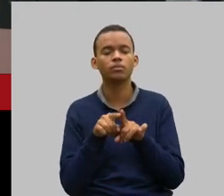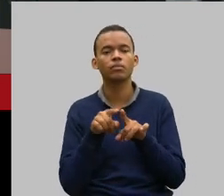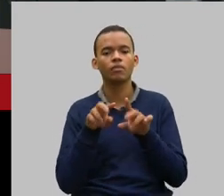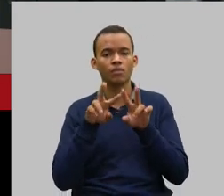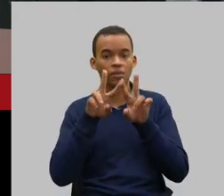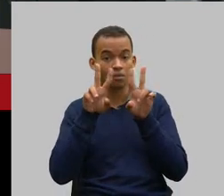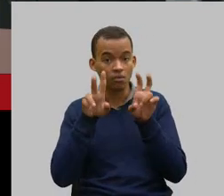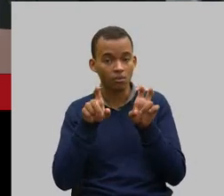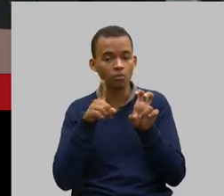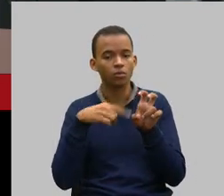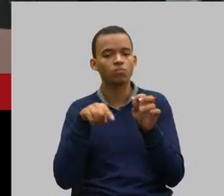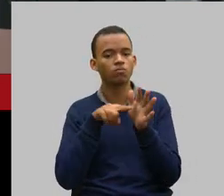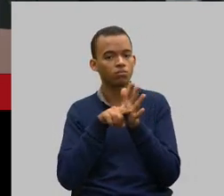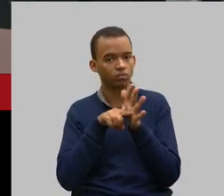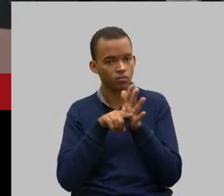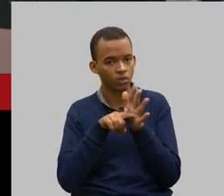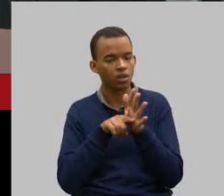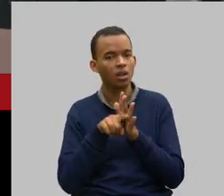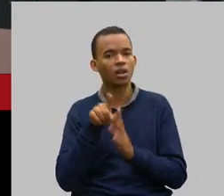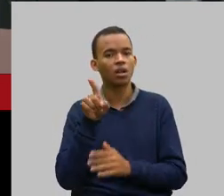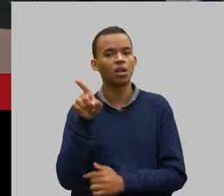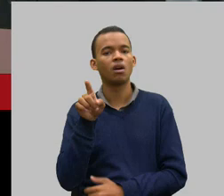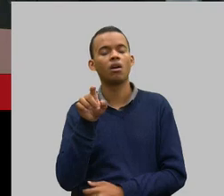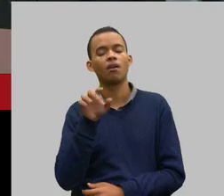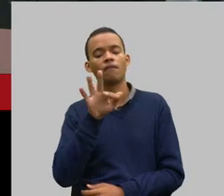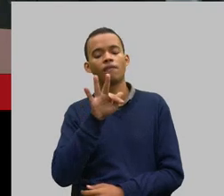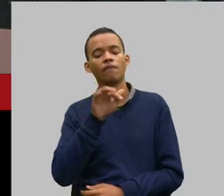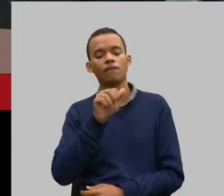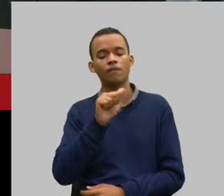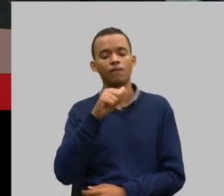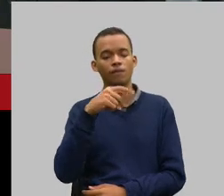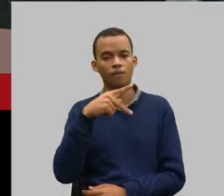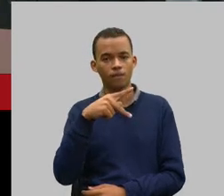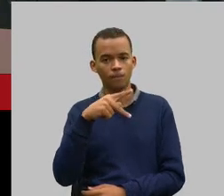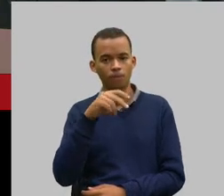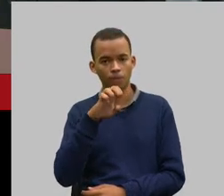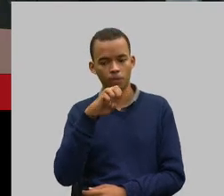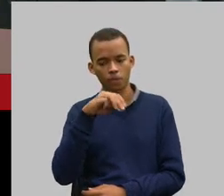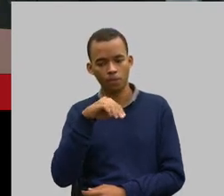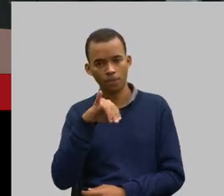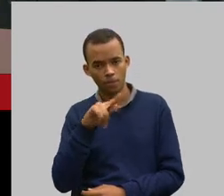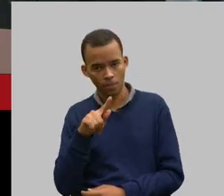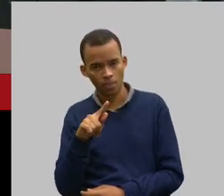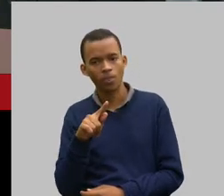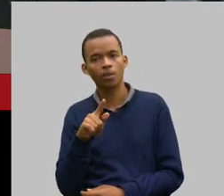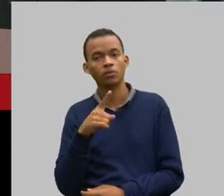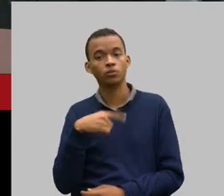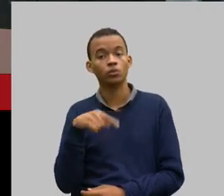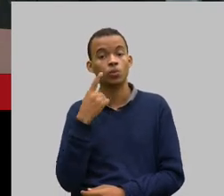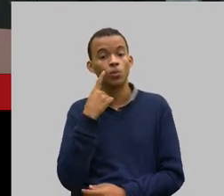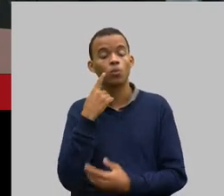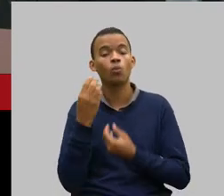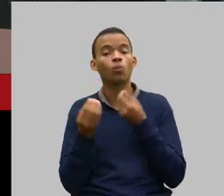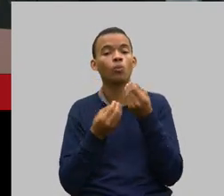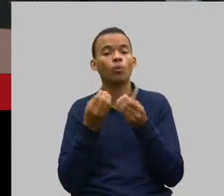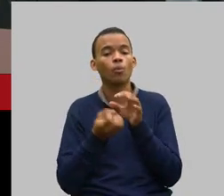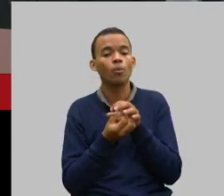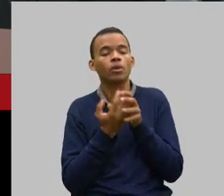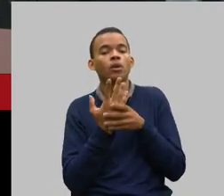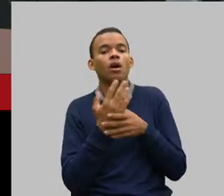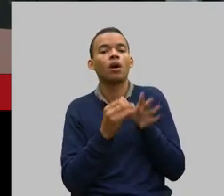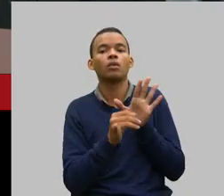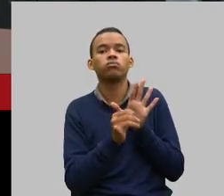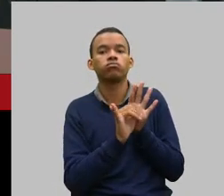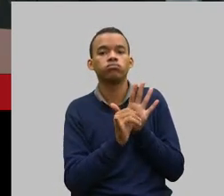a fapemig pra gente poder ver como que a gente pode eh via editais eh promover